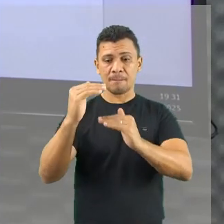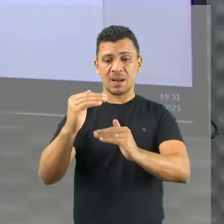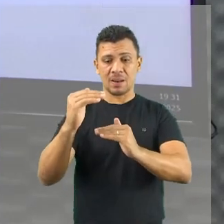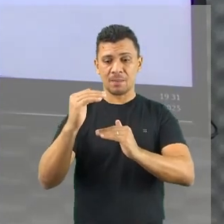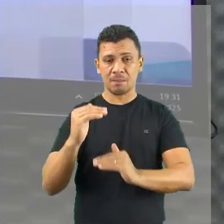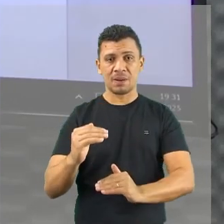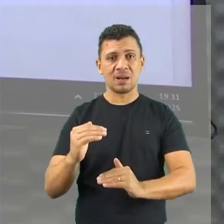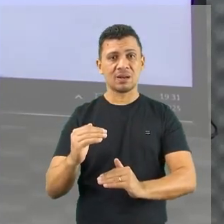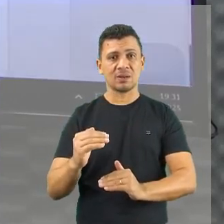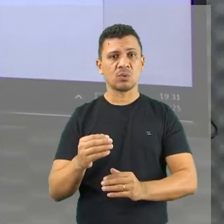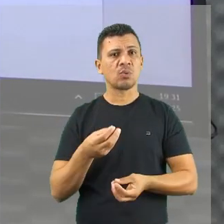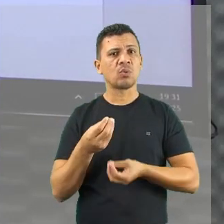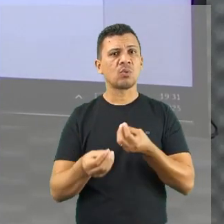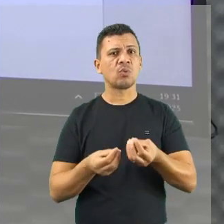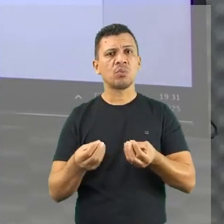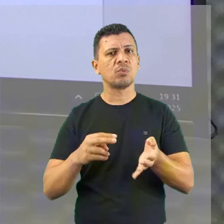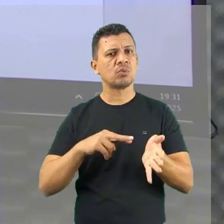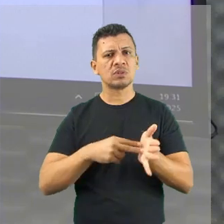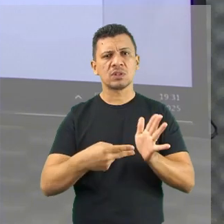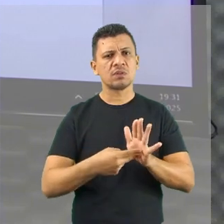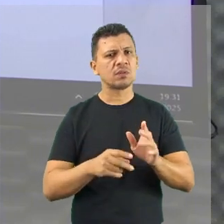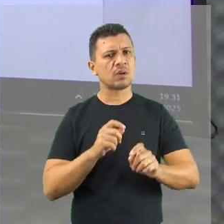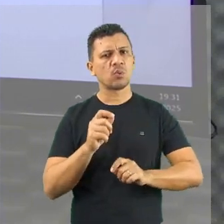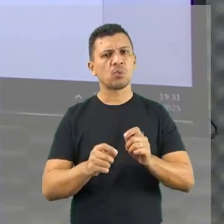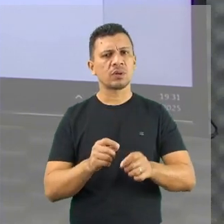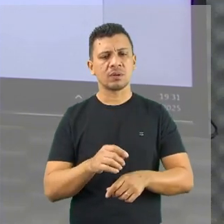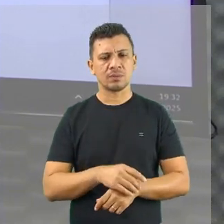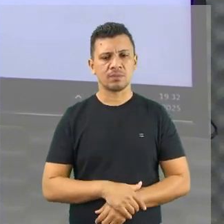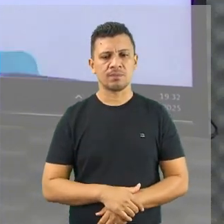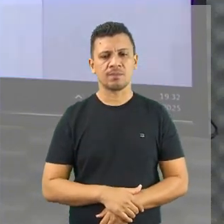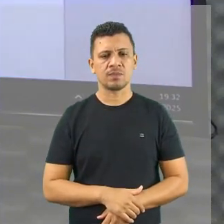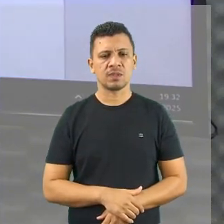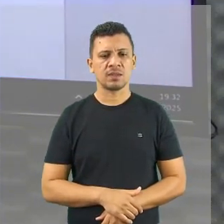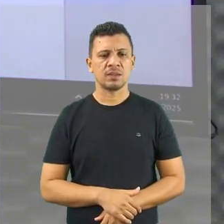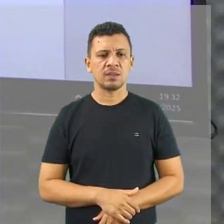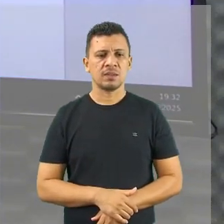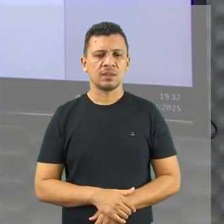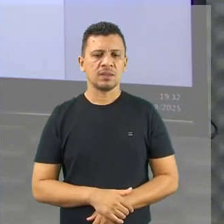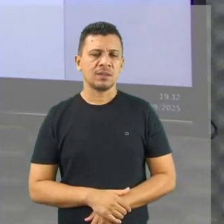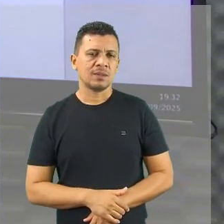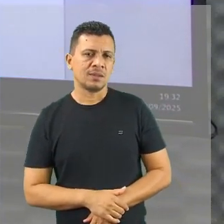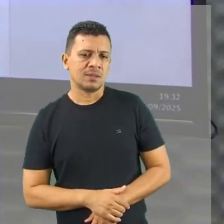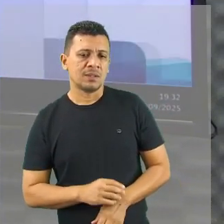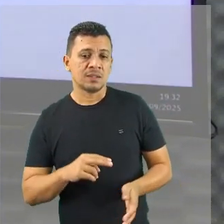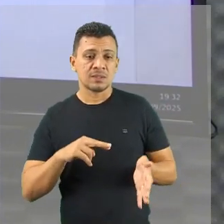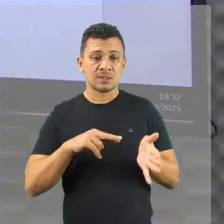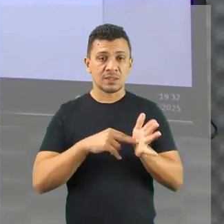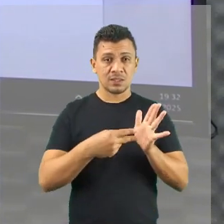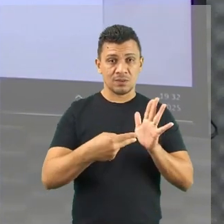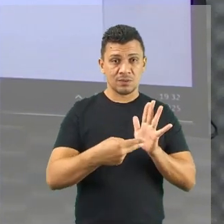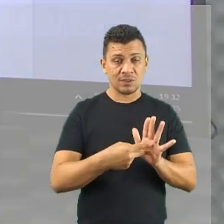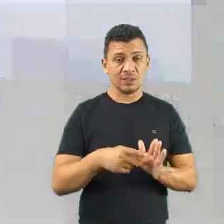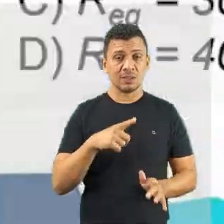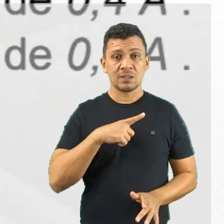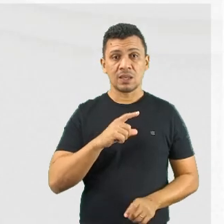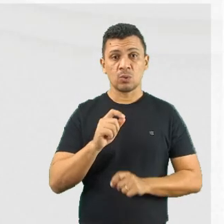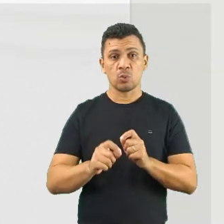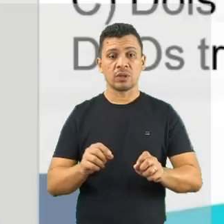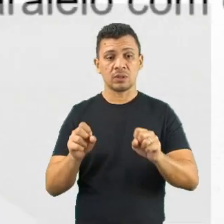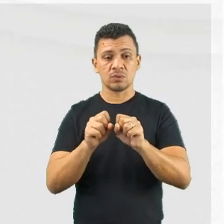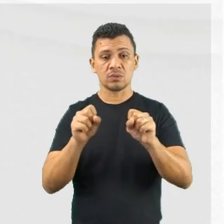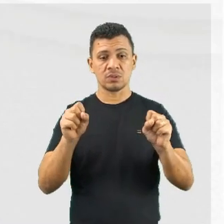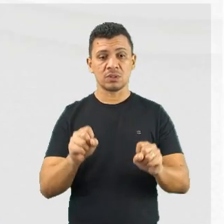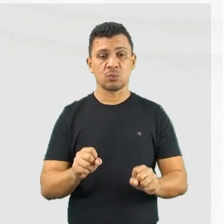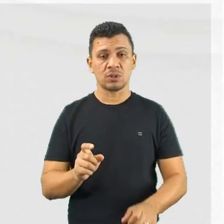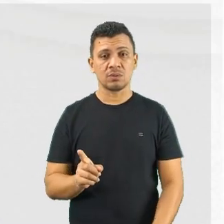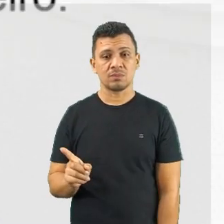resistores ligados em paralelo. É daí o que significa isso, cara? Significa dizer que tu vai ter um circuito agora assim, ó.